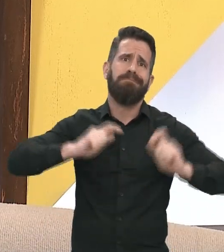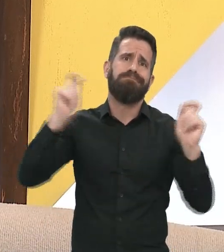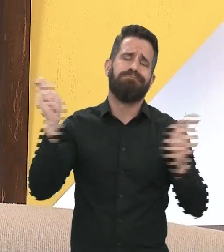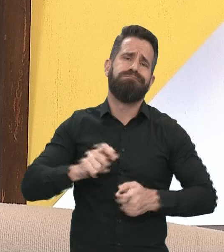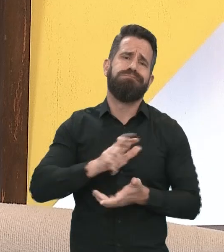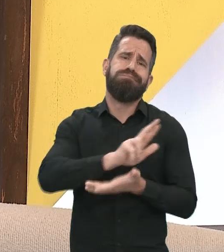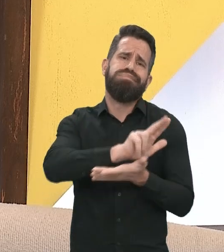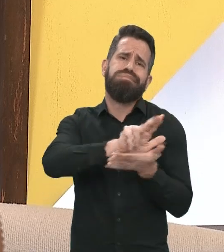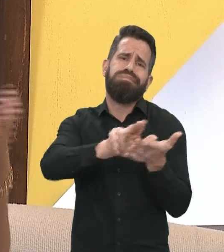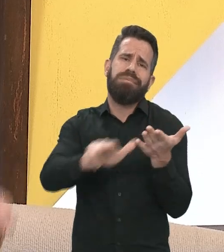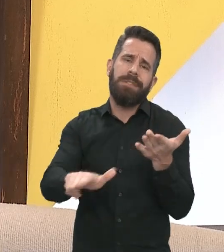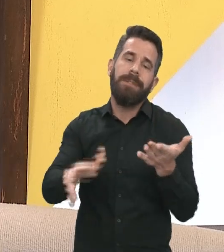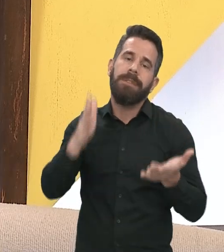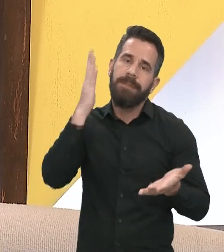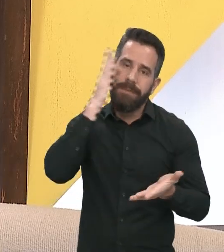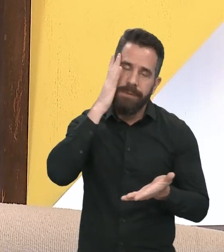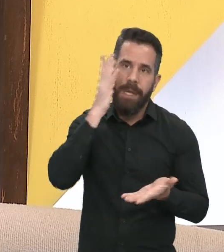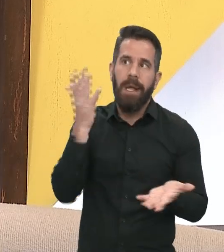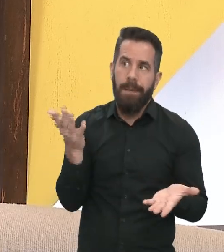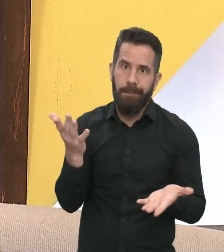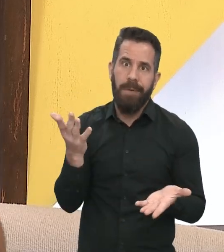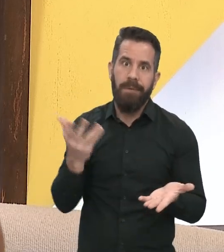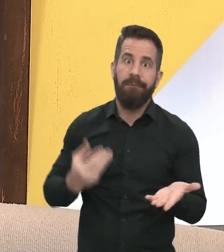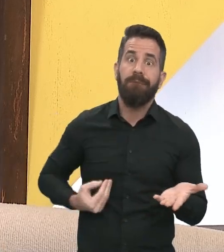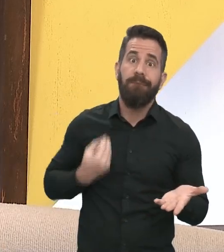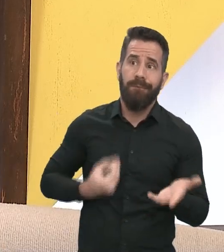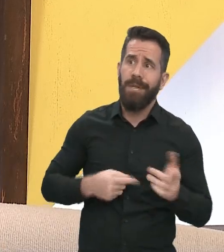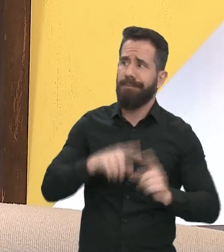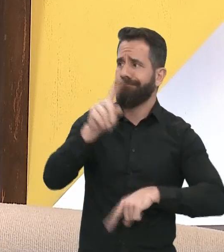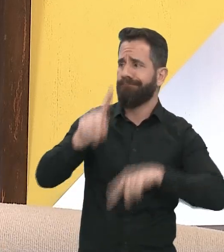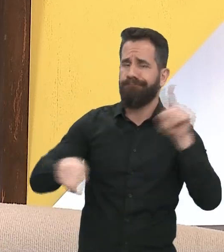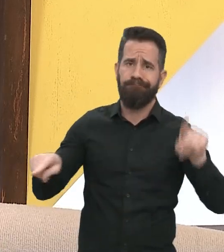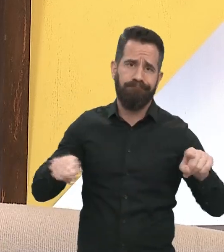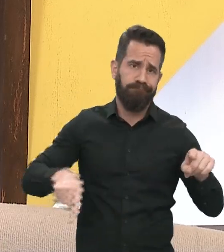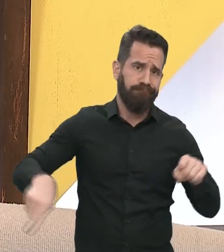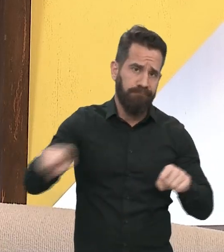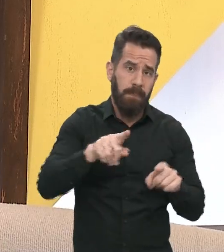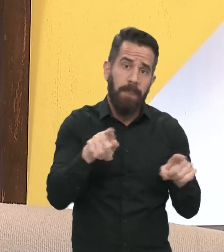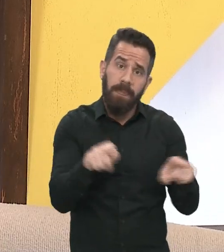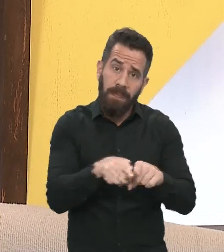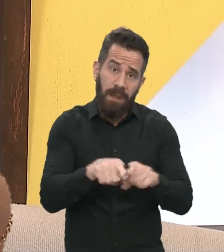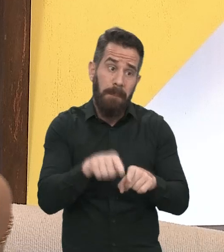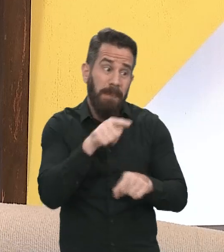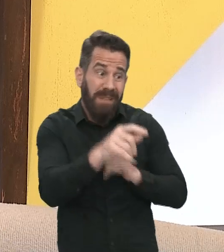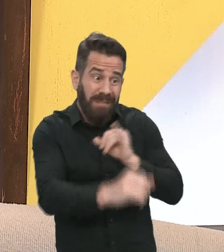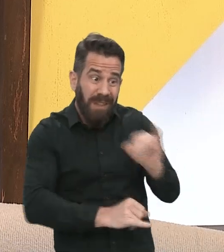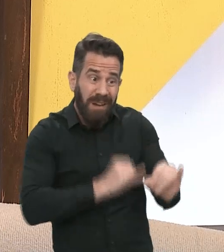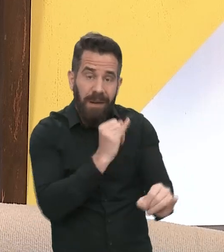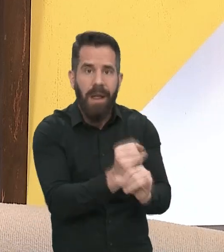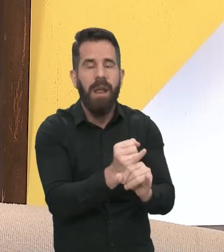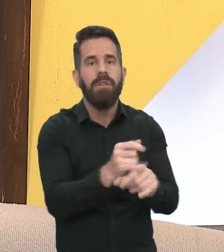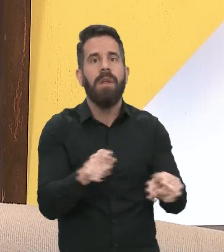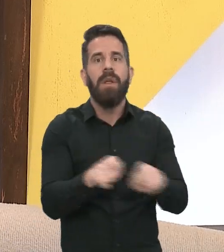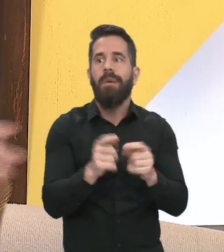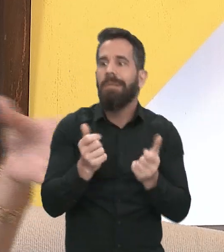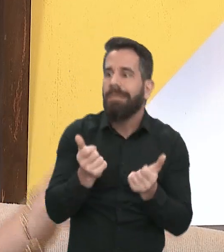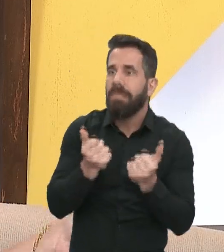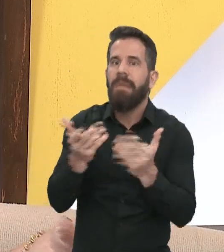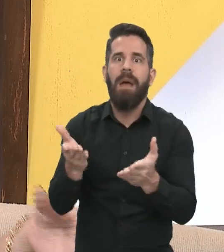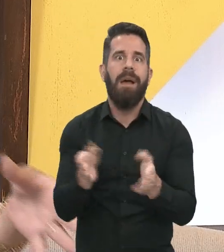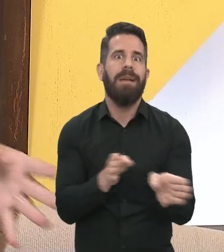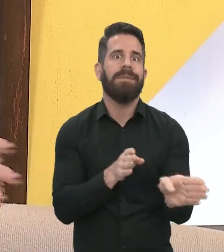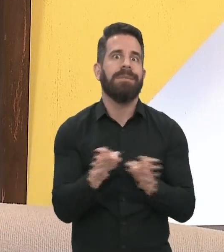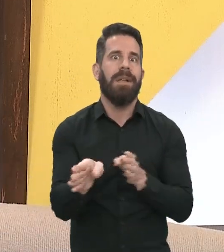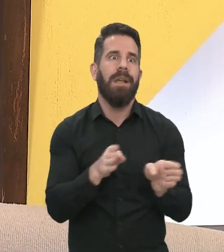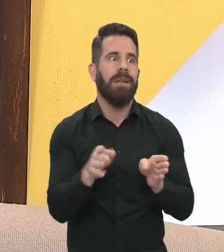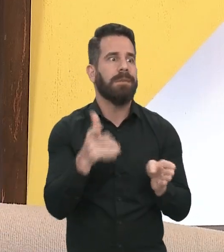realidades, é um mundo de acesso também, é uma possibilidade de acesso. Então, o que a gente sempre tenta nos